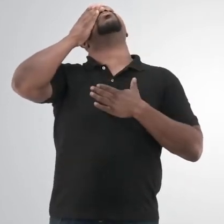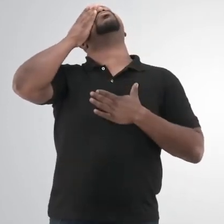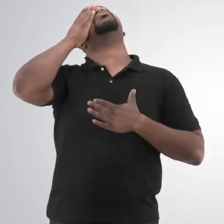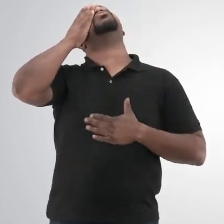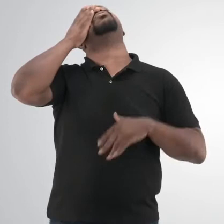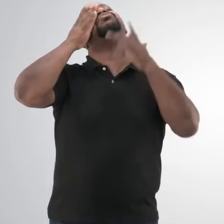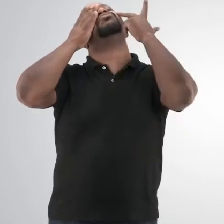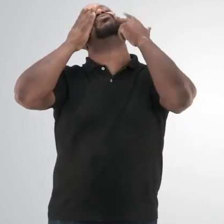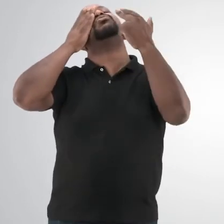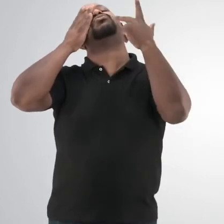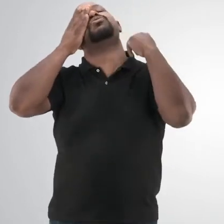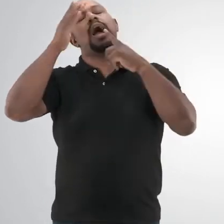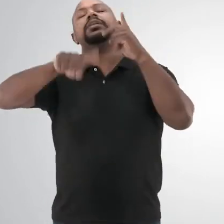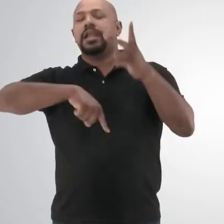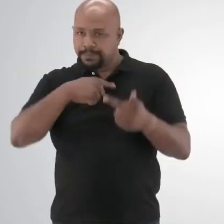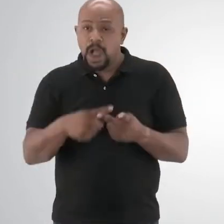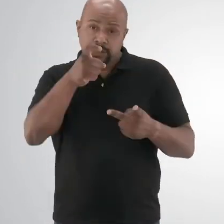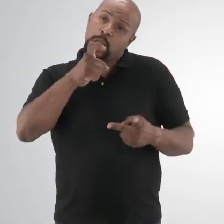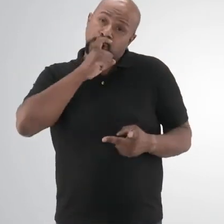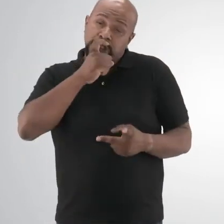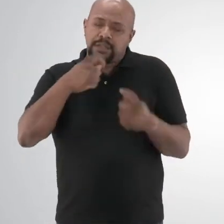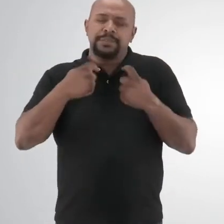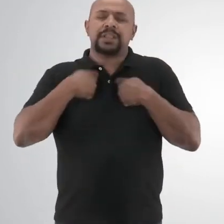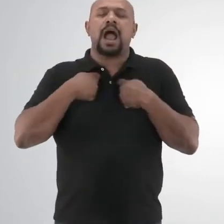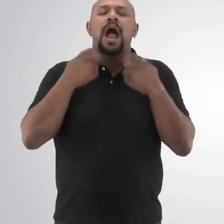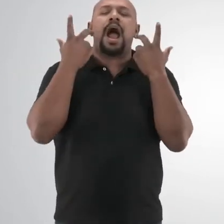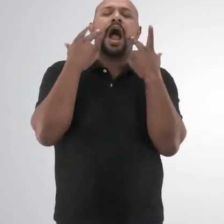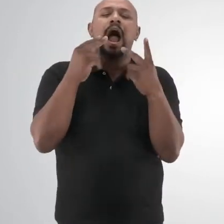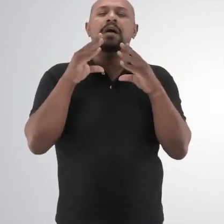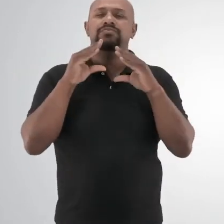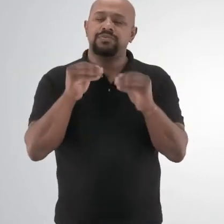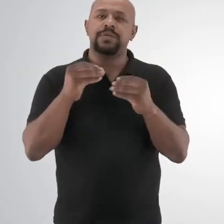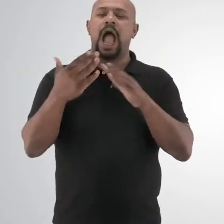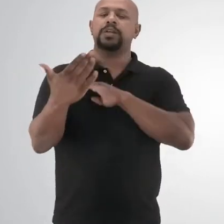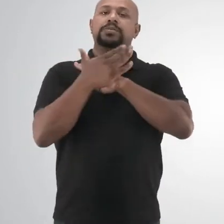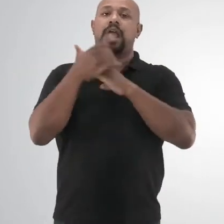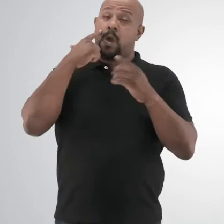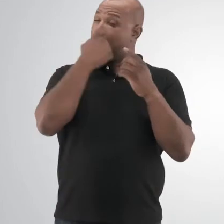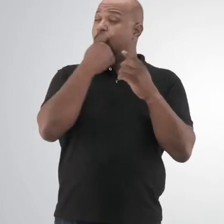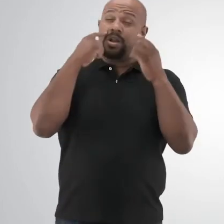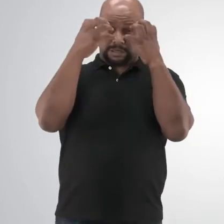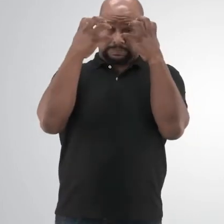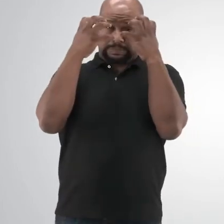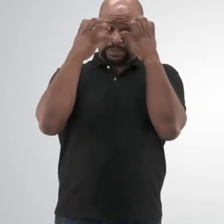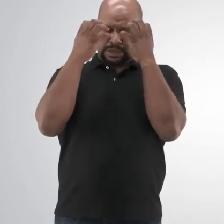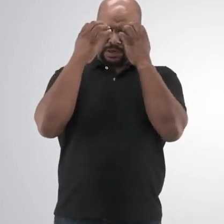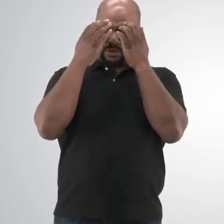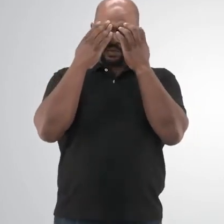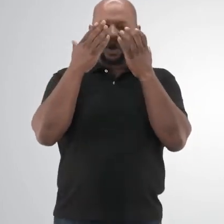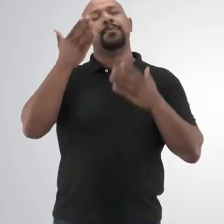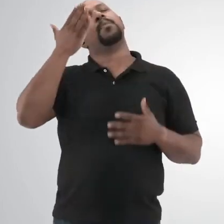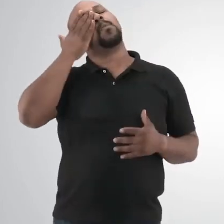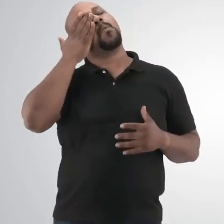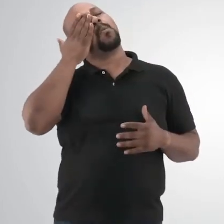acalmada, né, nessa área, e a ação do gelo também, da água gelada, que seria para ajudar a desinchar o olho, tá?